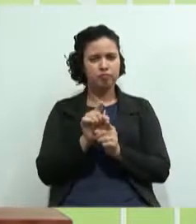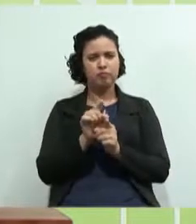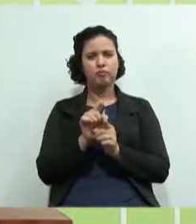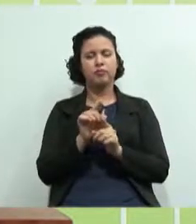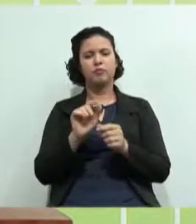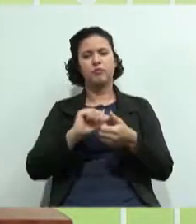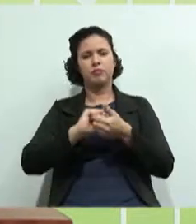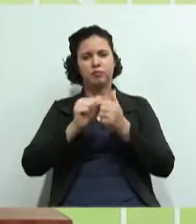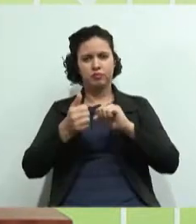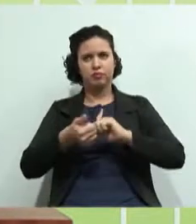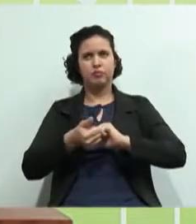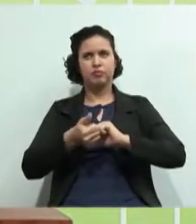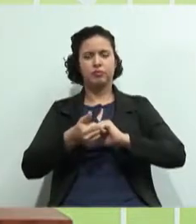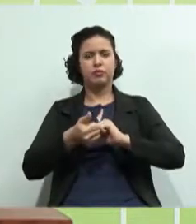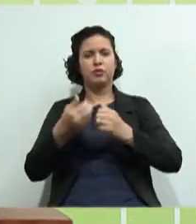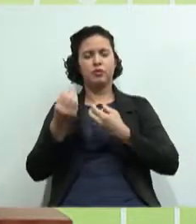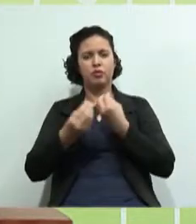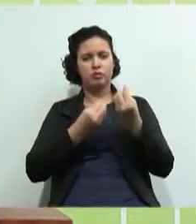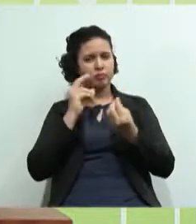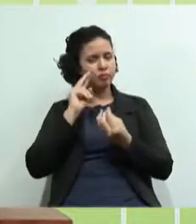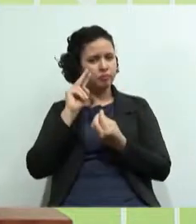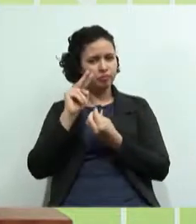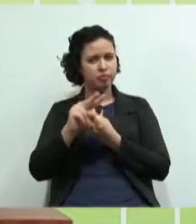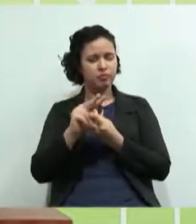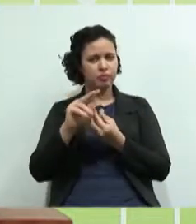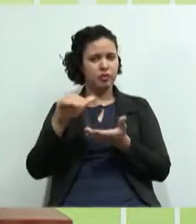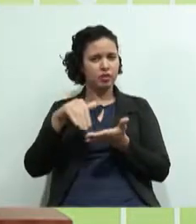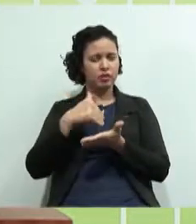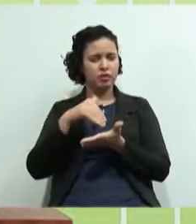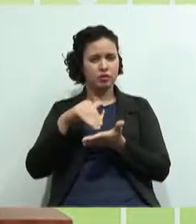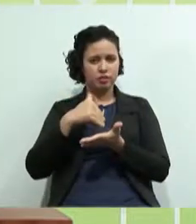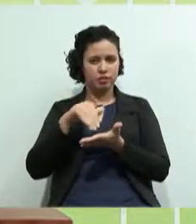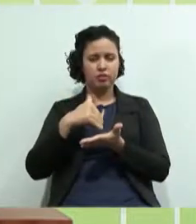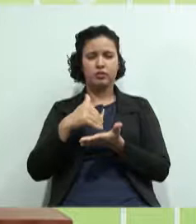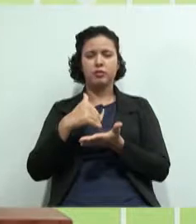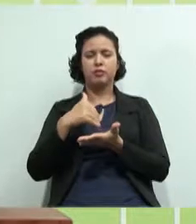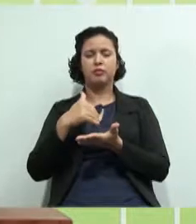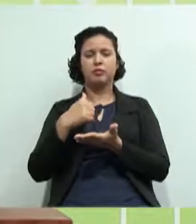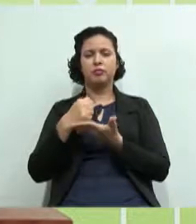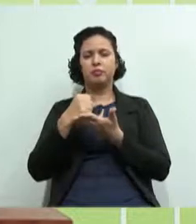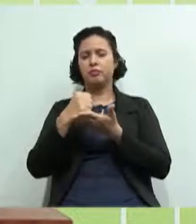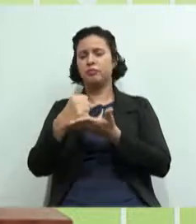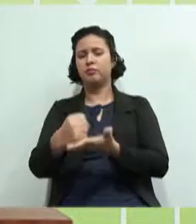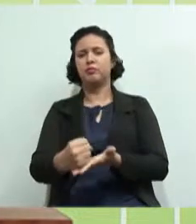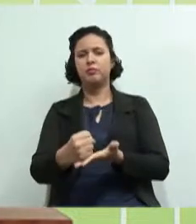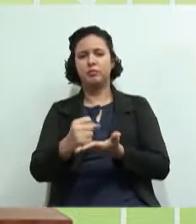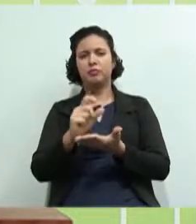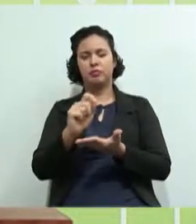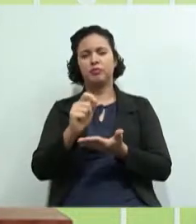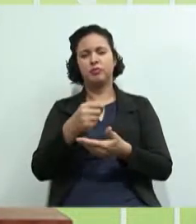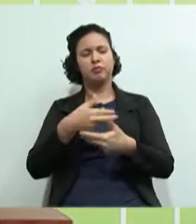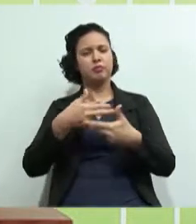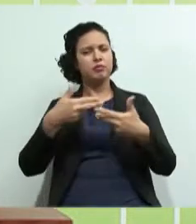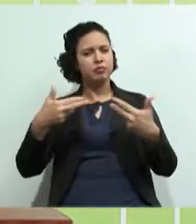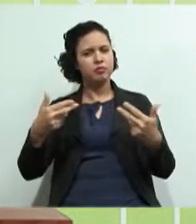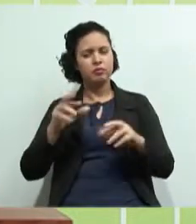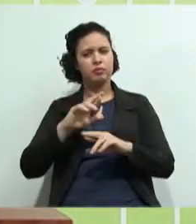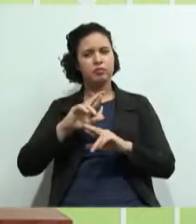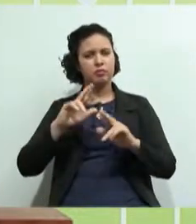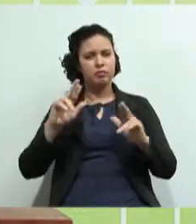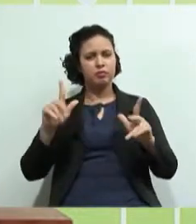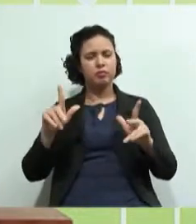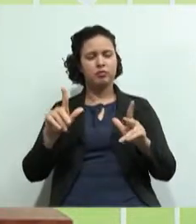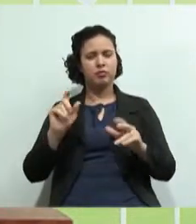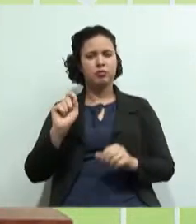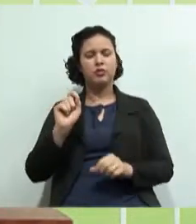da adaptação. Como você viu aí, a secretária, né? A executiva ali, ela passou por situações diferentes de ter